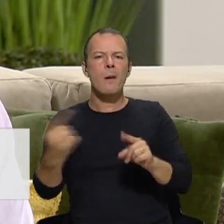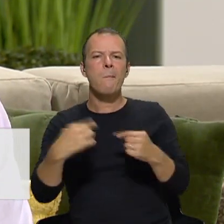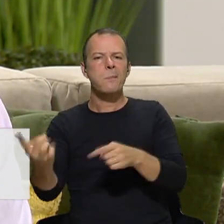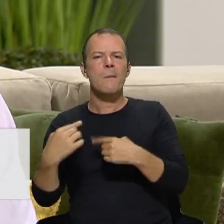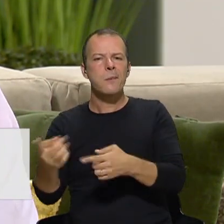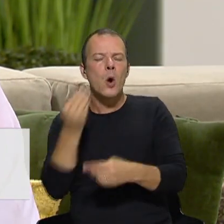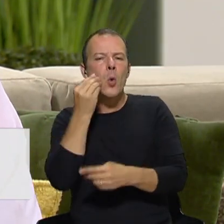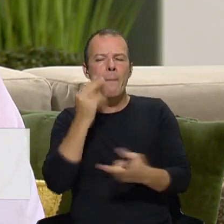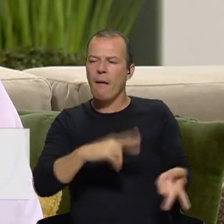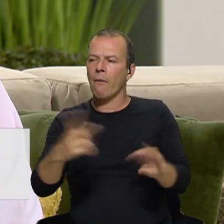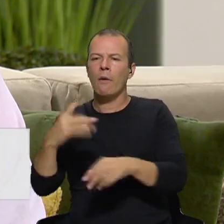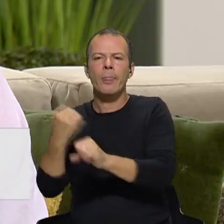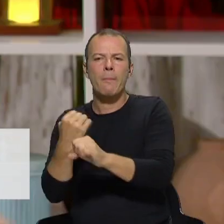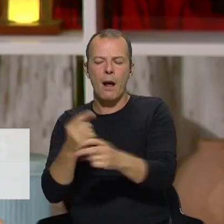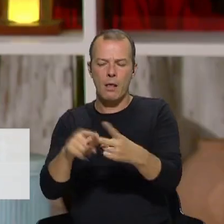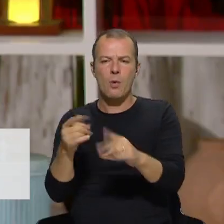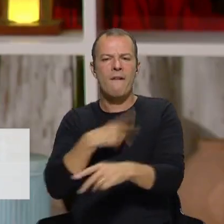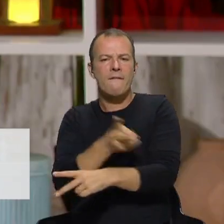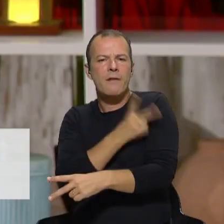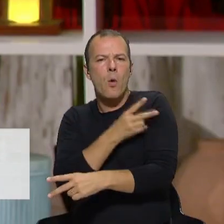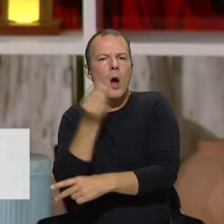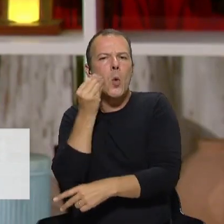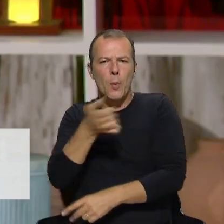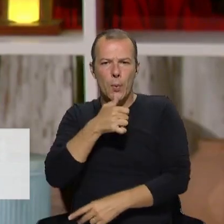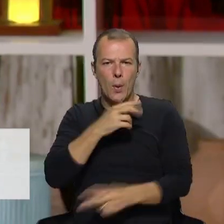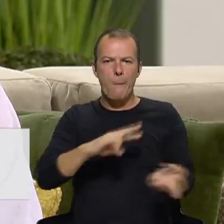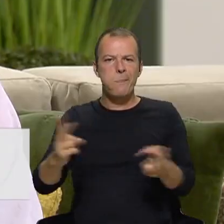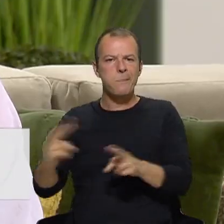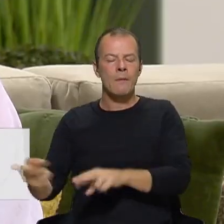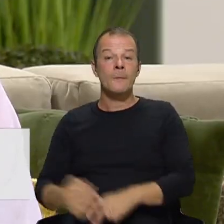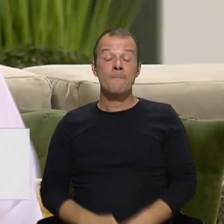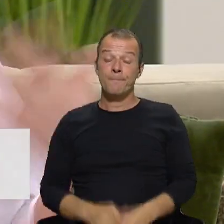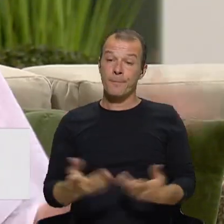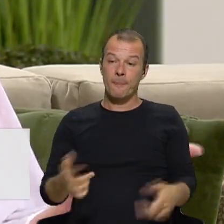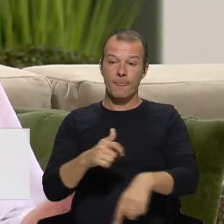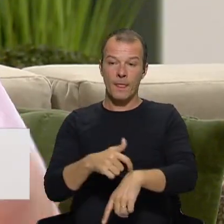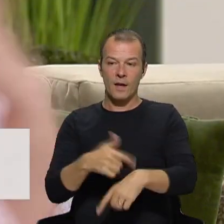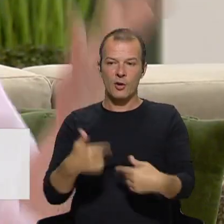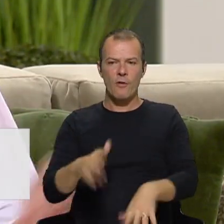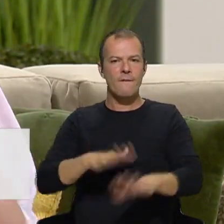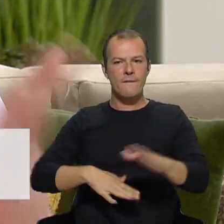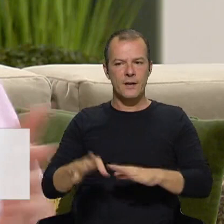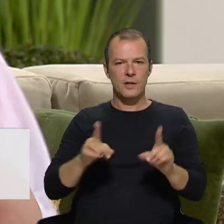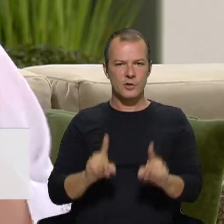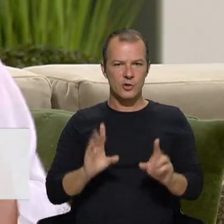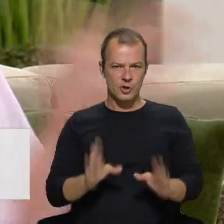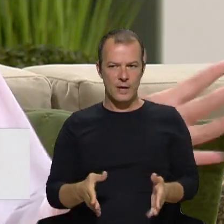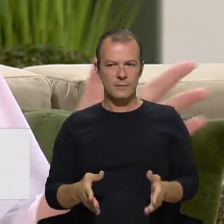tu te deslocas para o trabalho, para a faculdade? Pronto, atualmente, e sendo que eu já o fiz de uma